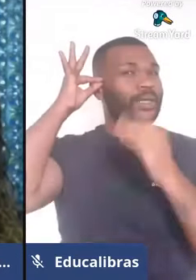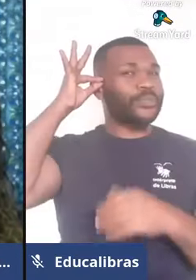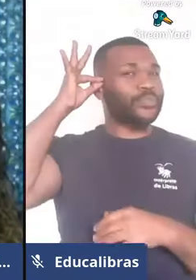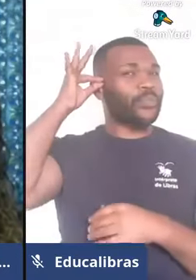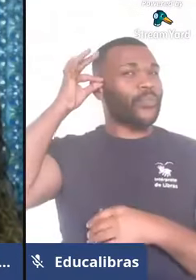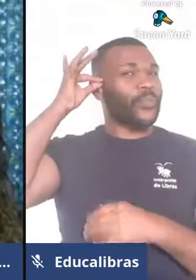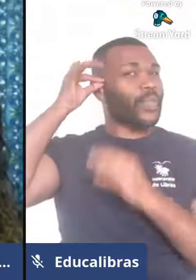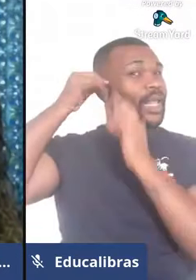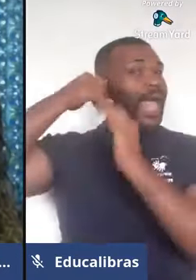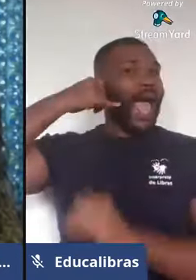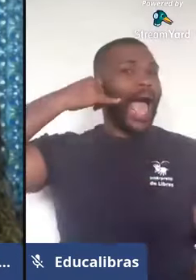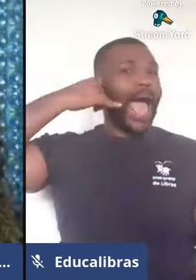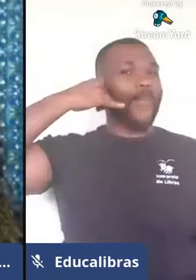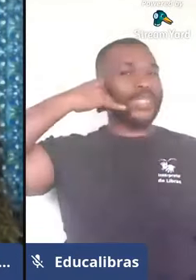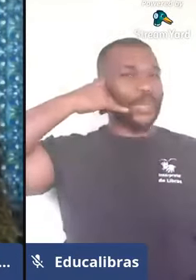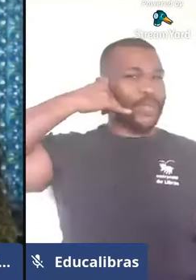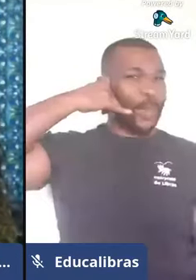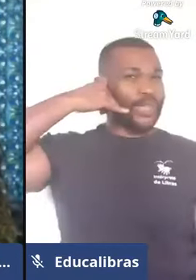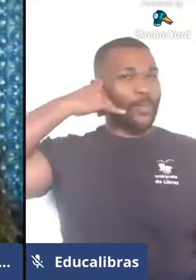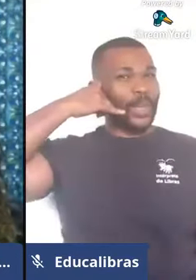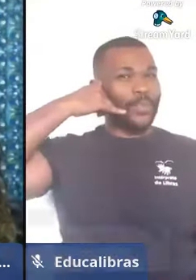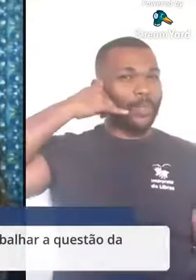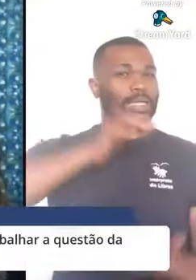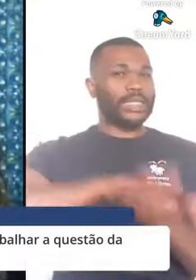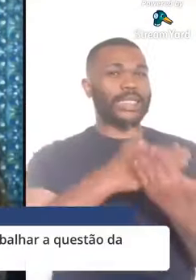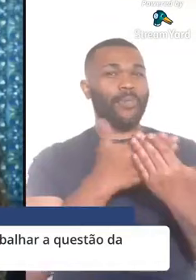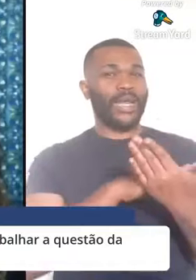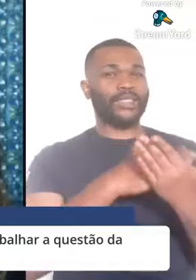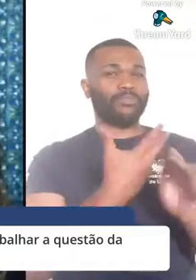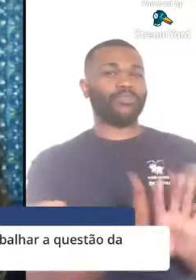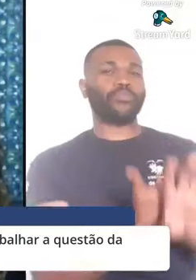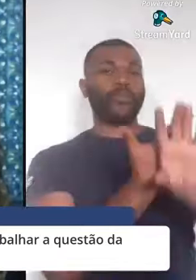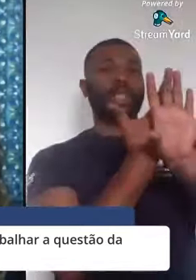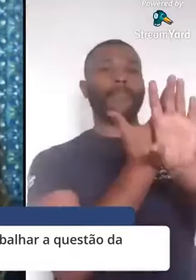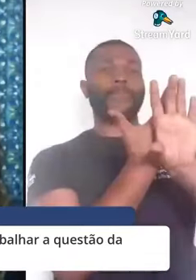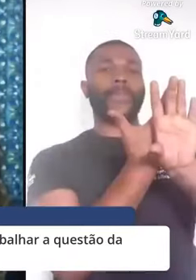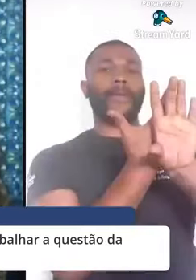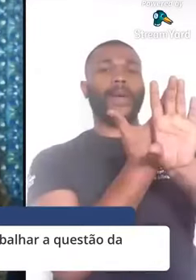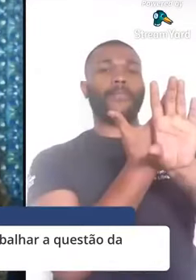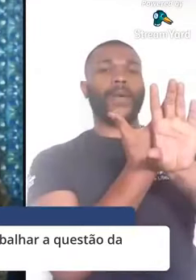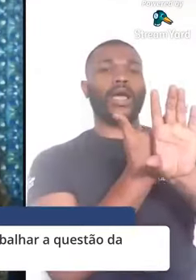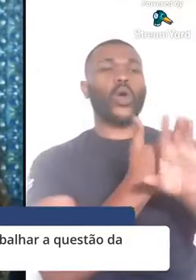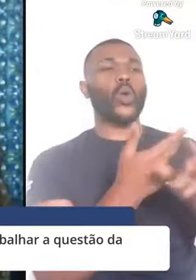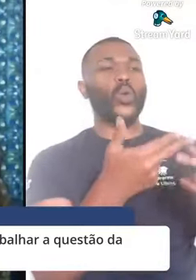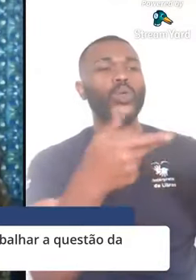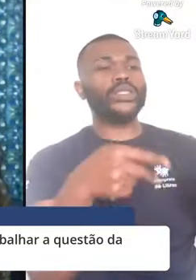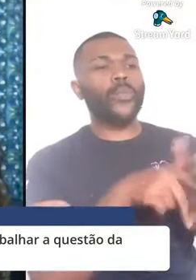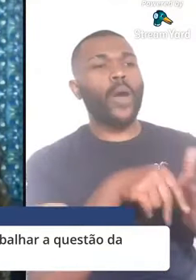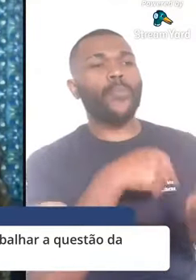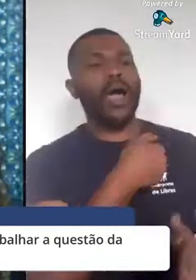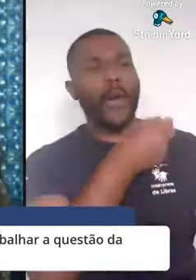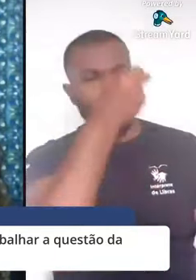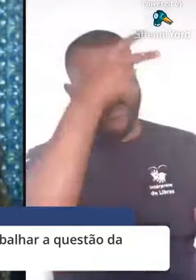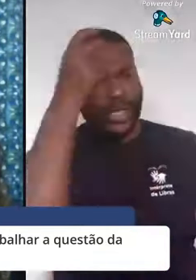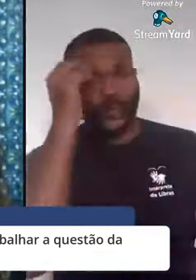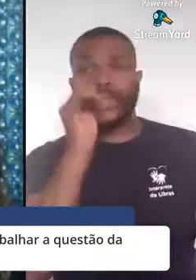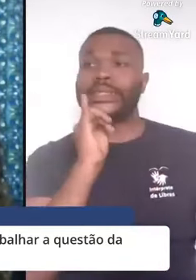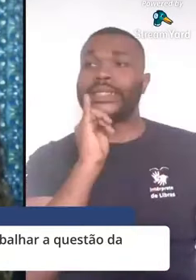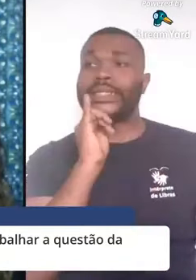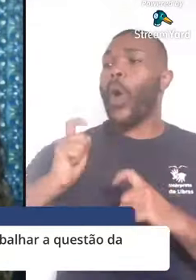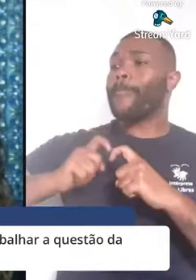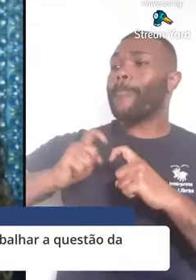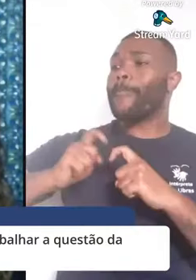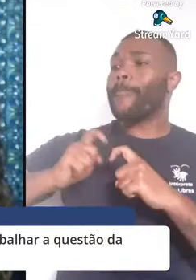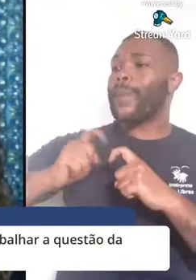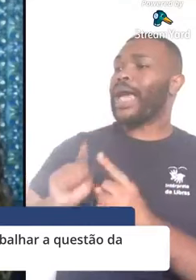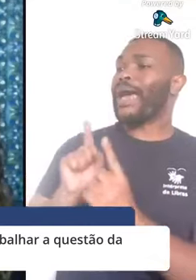de Libras ali na central que intermedia esse contato com os equipamentos públicos. Então, um hospital, de repente um médico vai fazer uma consulta,